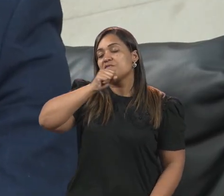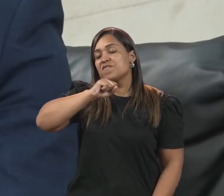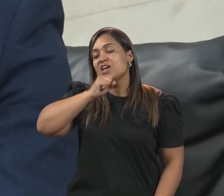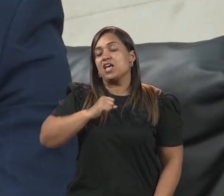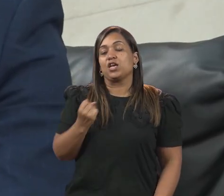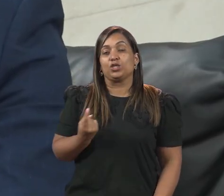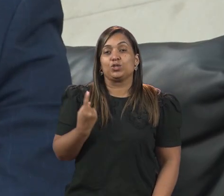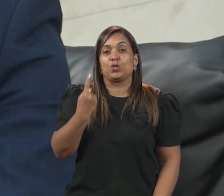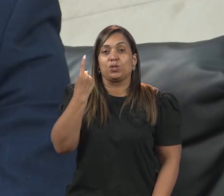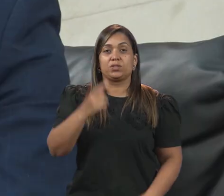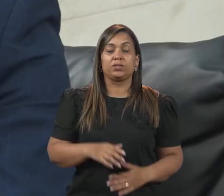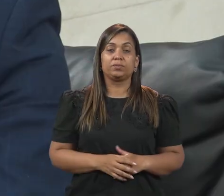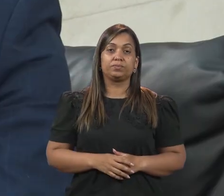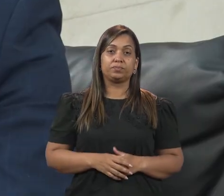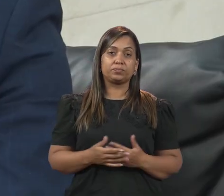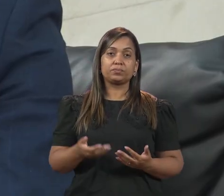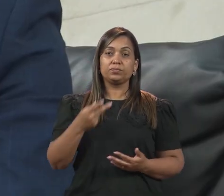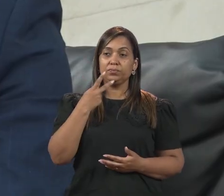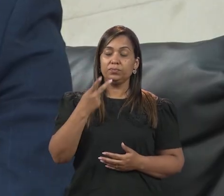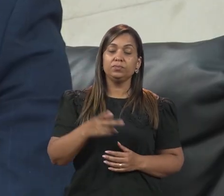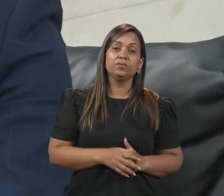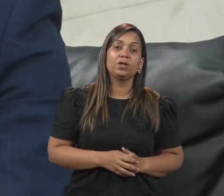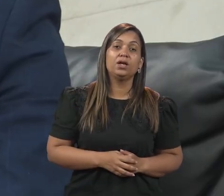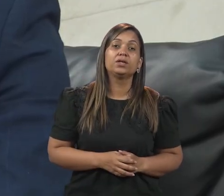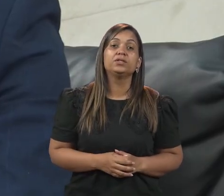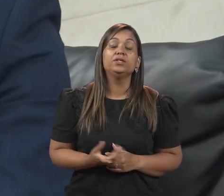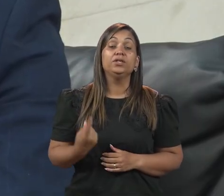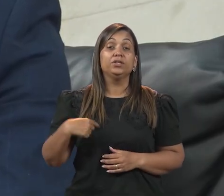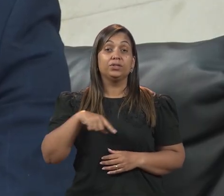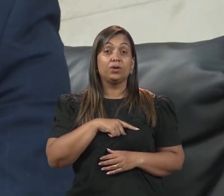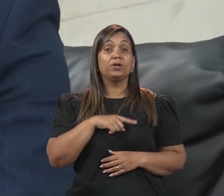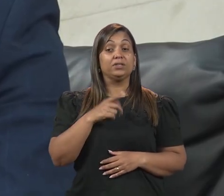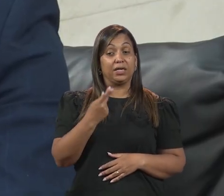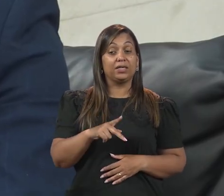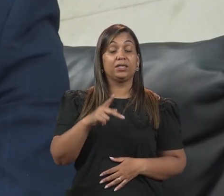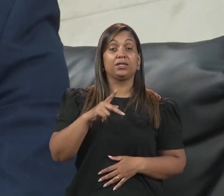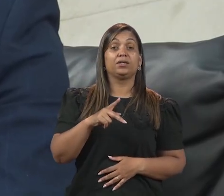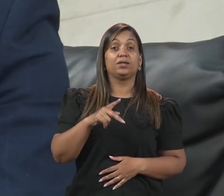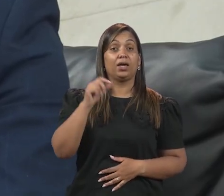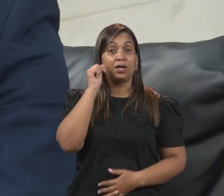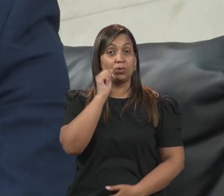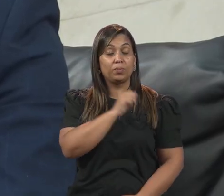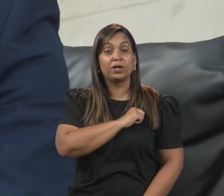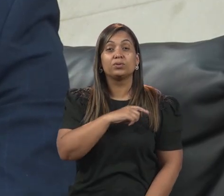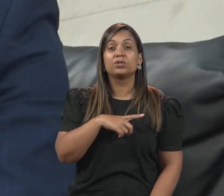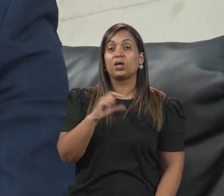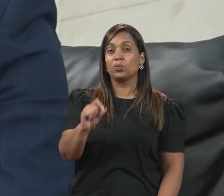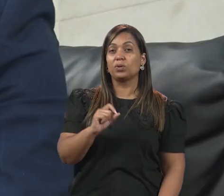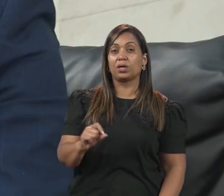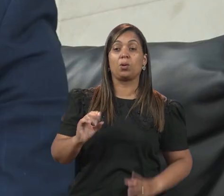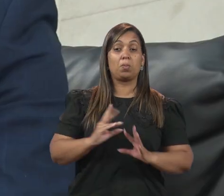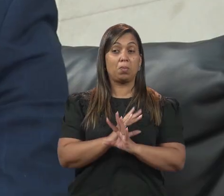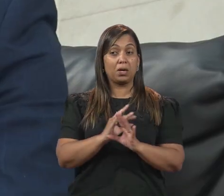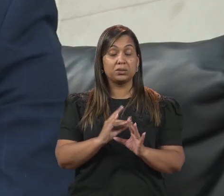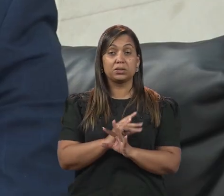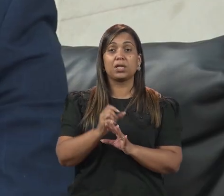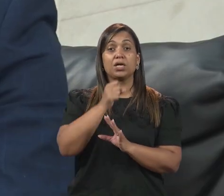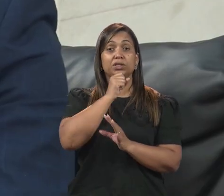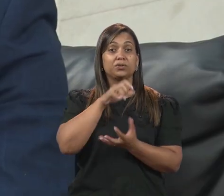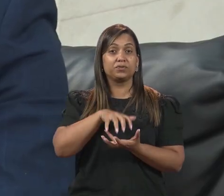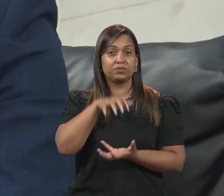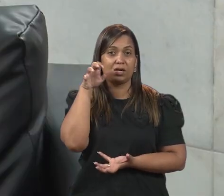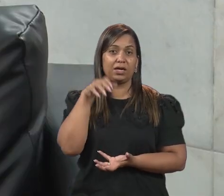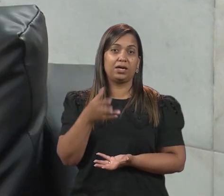acabei de contar para vocês, um relato verídico. E nós temos Rio Preto, uma cidade que vem se tornando uma cidade